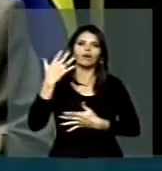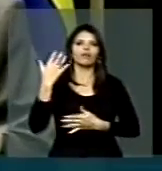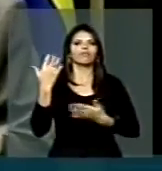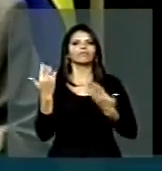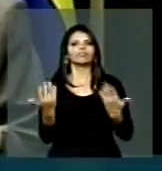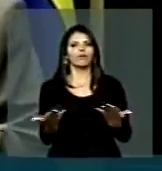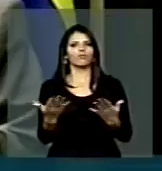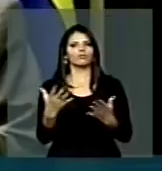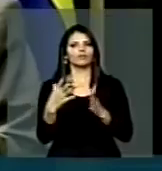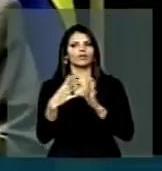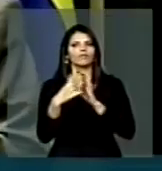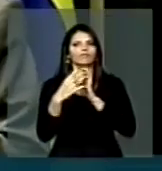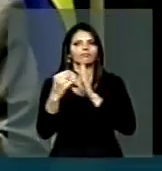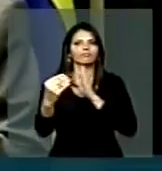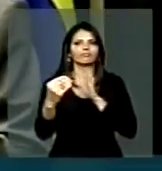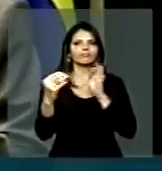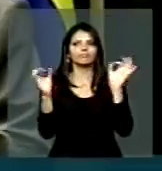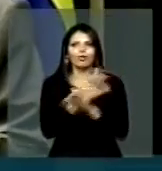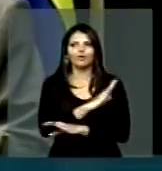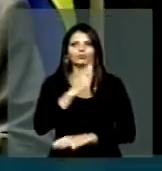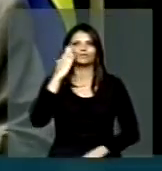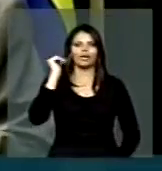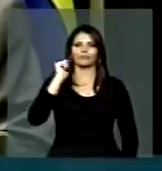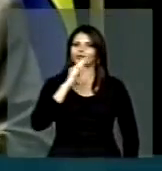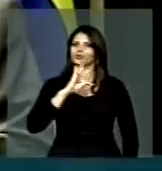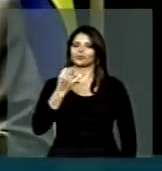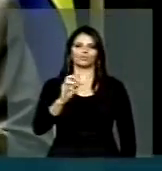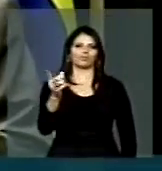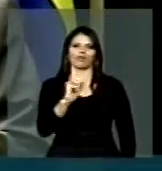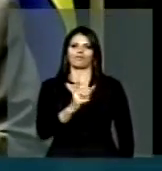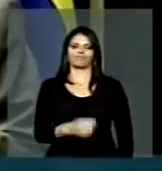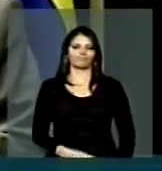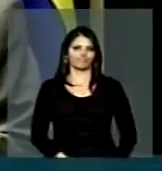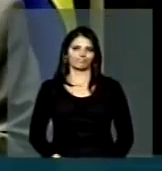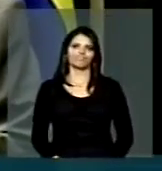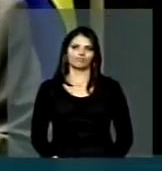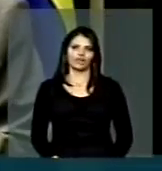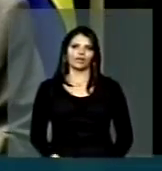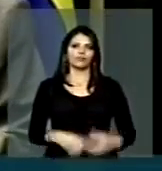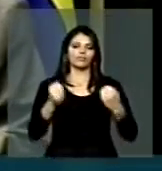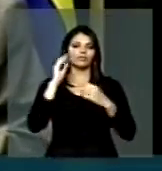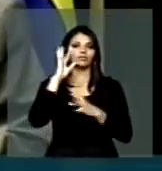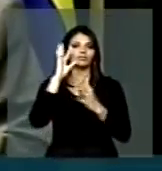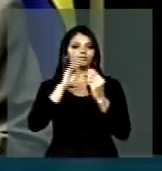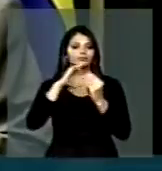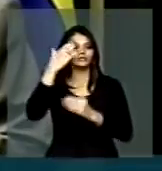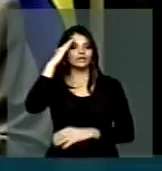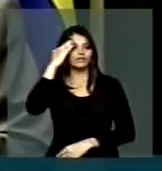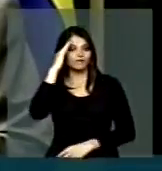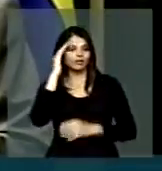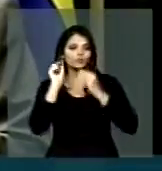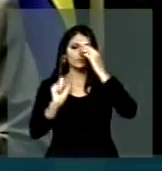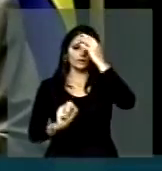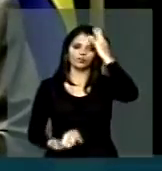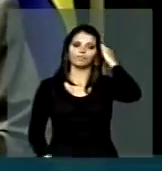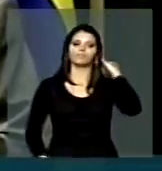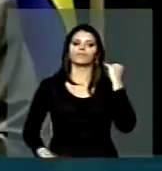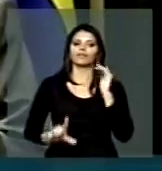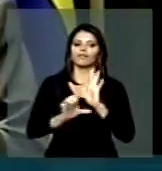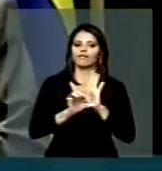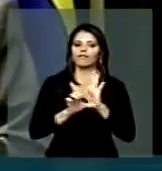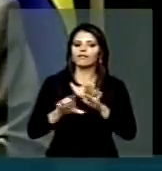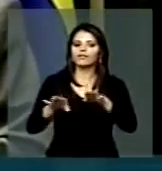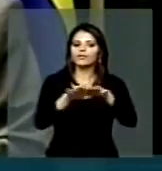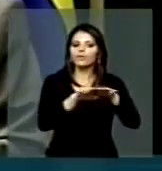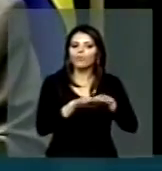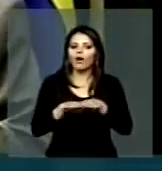apenas dizendo que é preciso abrir o jogo. É preciso voltar a entender, por sorte há sinais positivos, de que a lei é igual